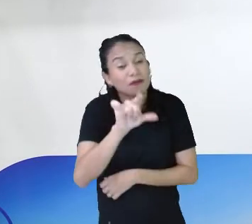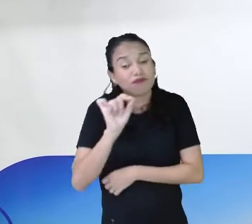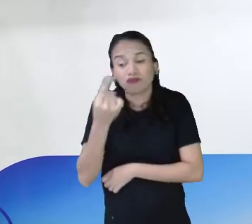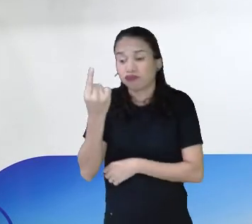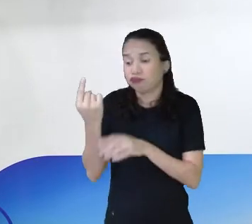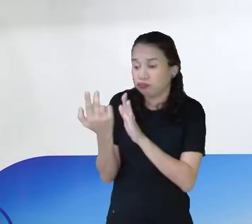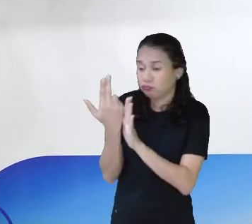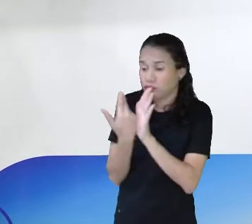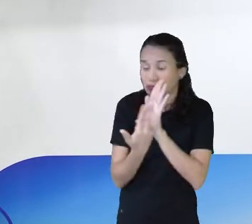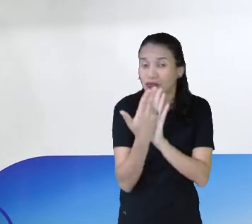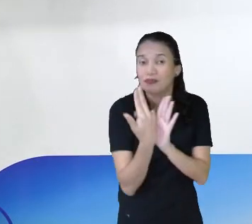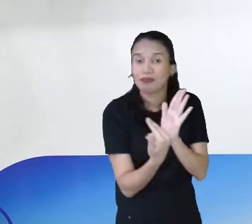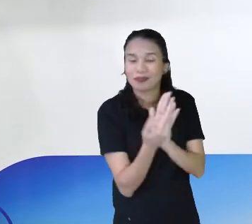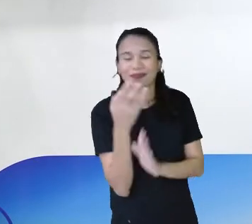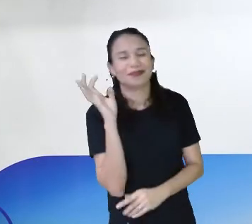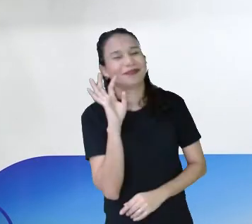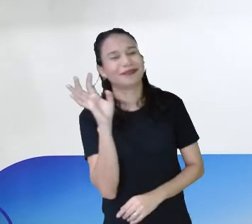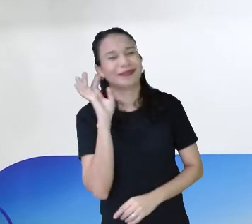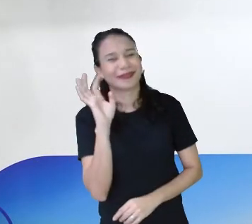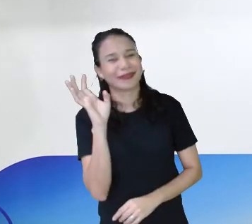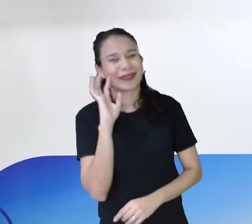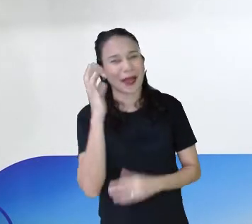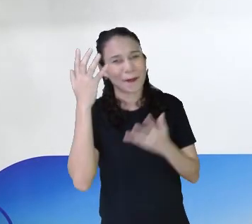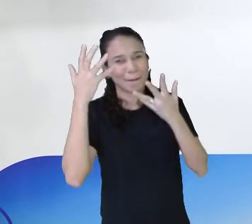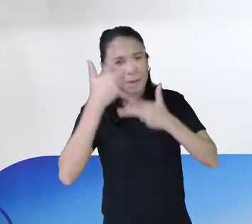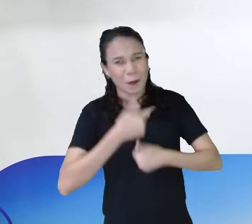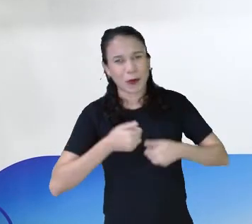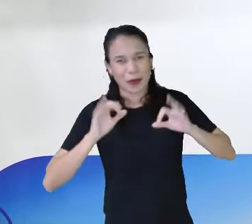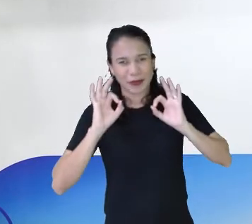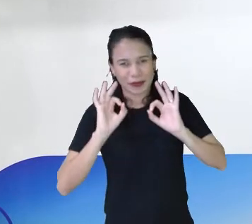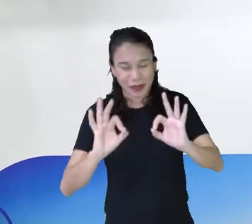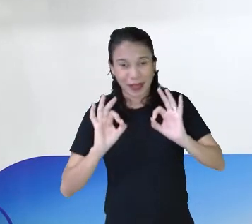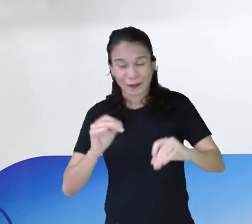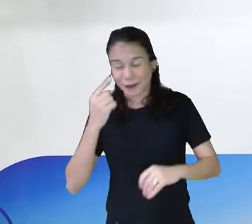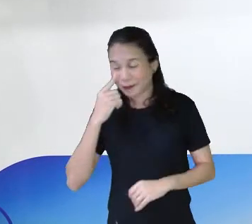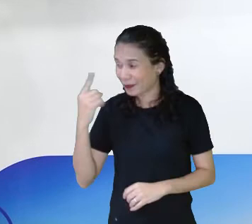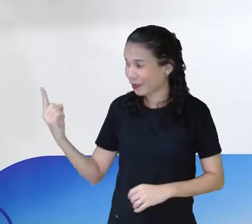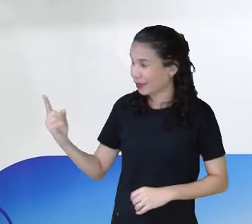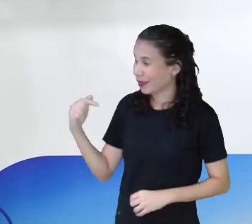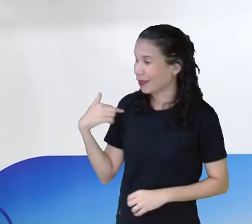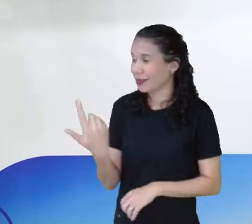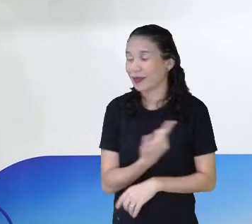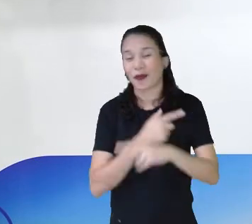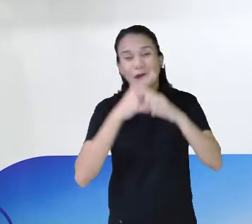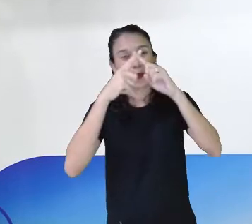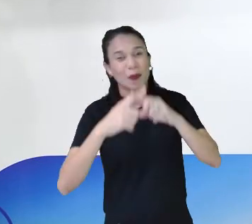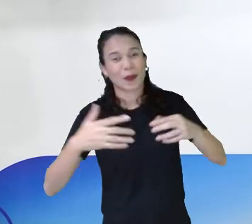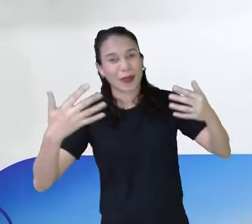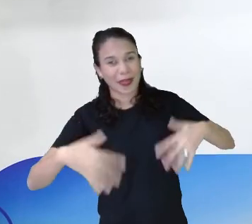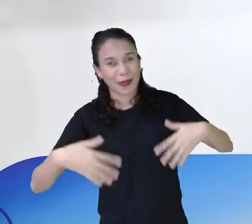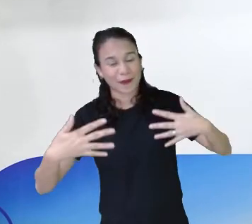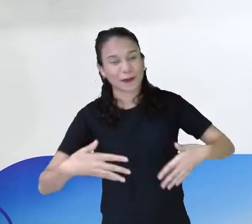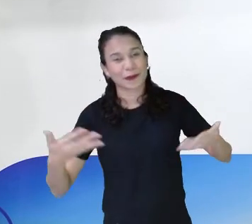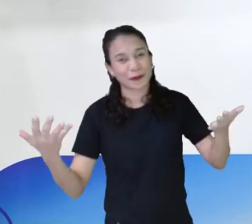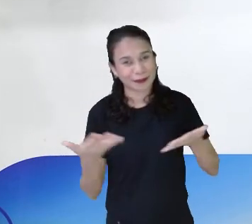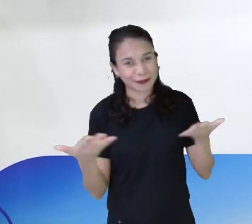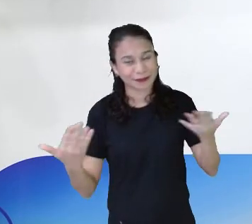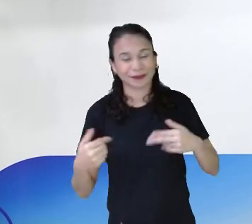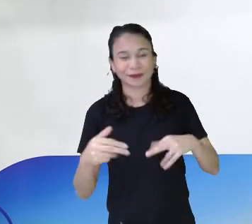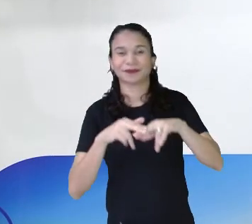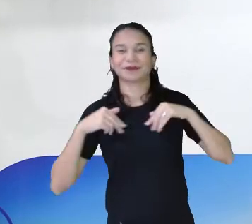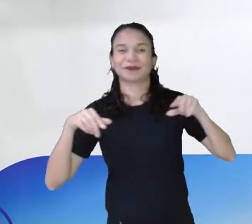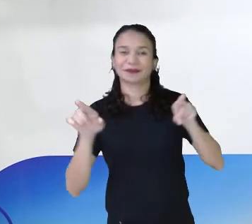fazer aí um desenho bem legal, bem bonito, tá certo? Esse é o nosso desafio de hoje. E aí